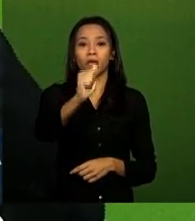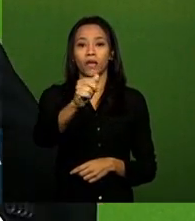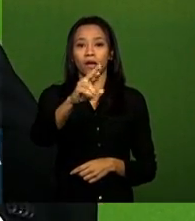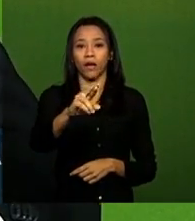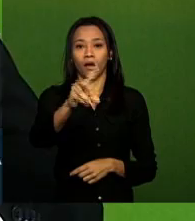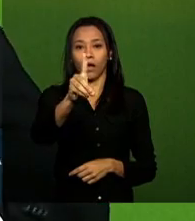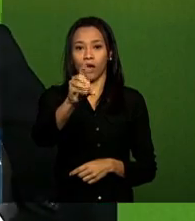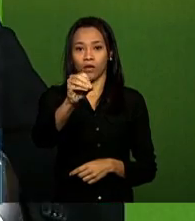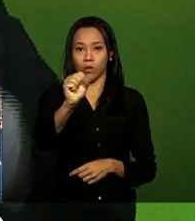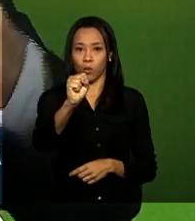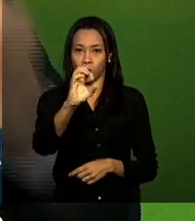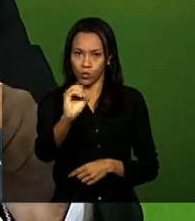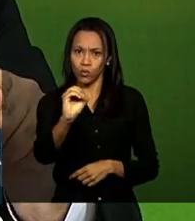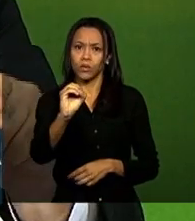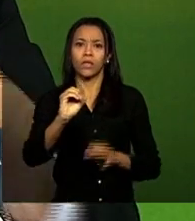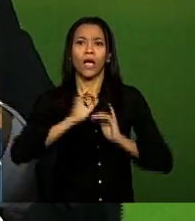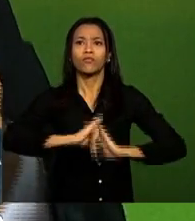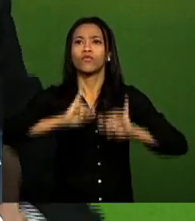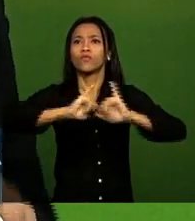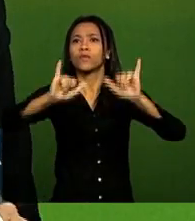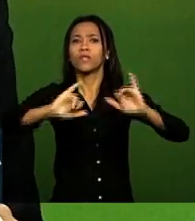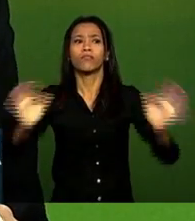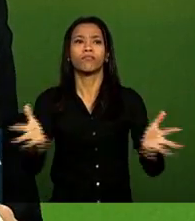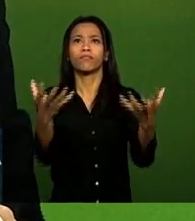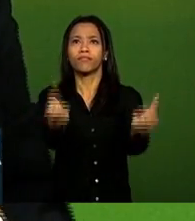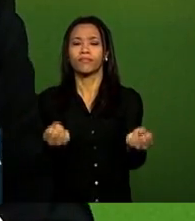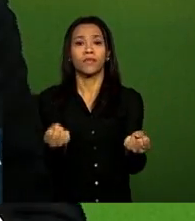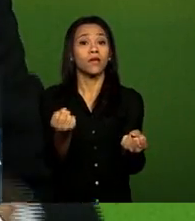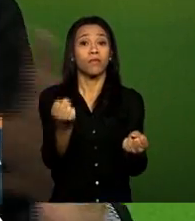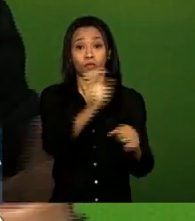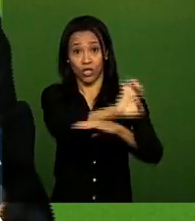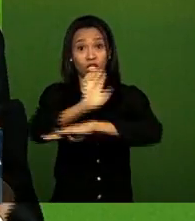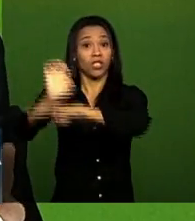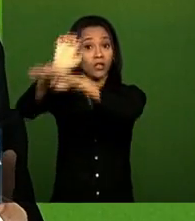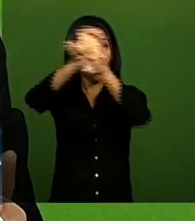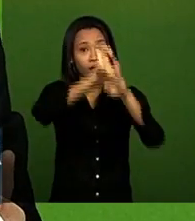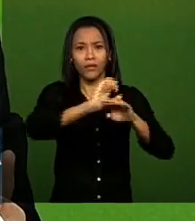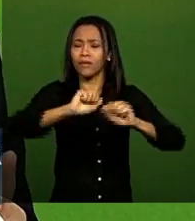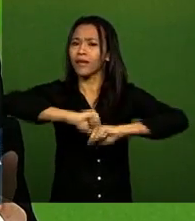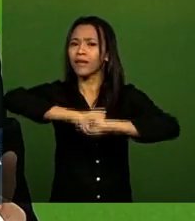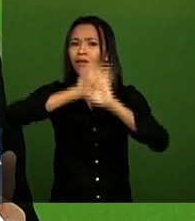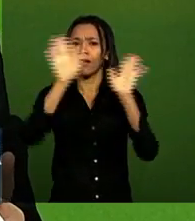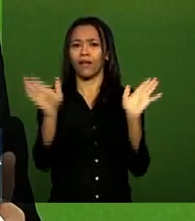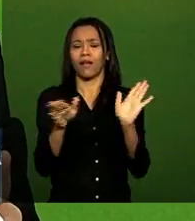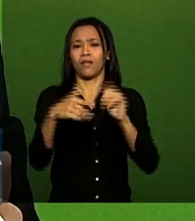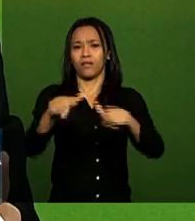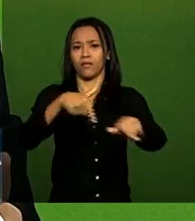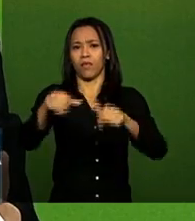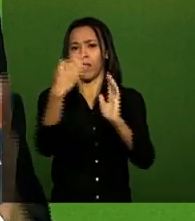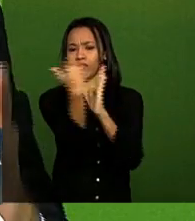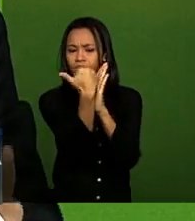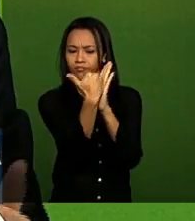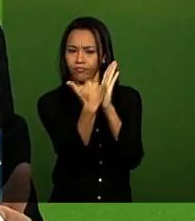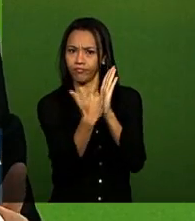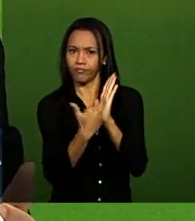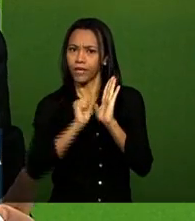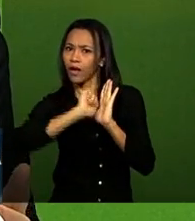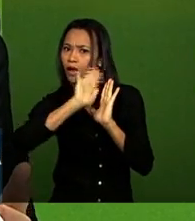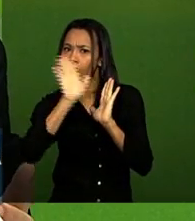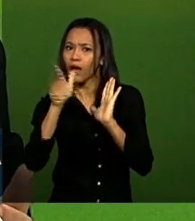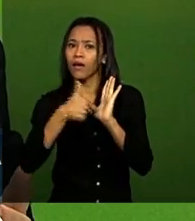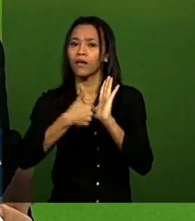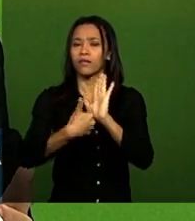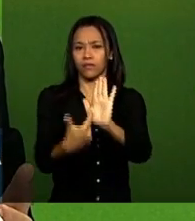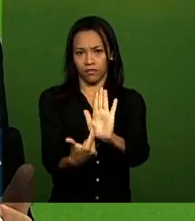a integração dos esforços do Governo Federal com estados e municípios portanto é uma agenda Clara com Grande